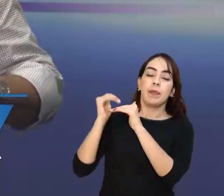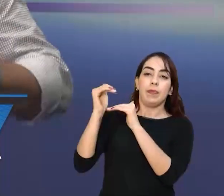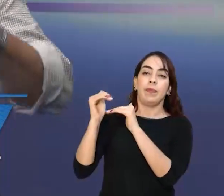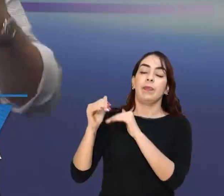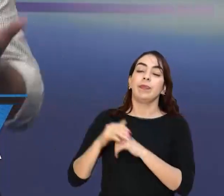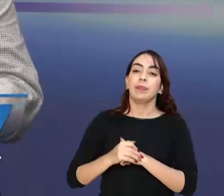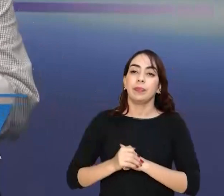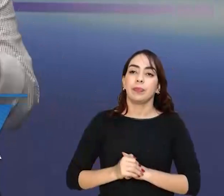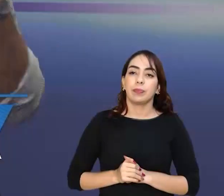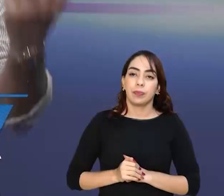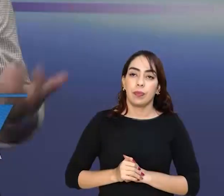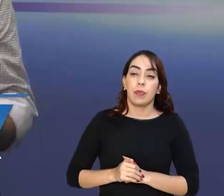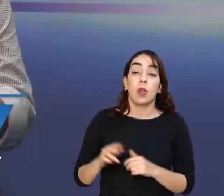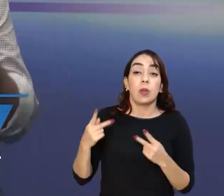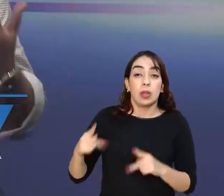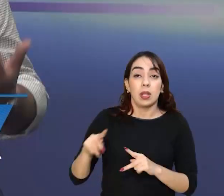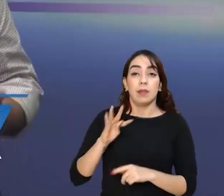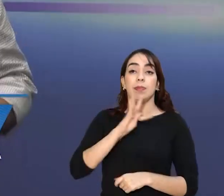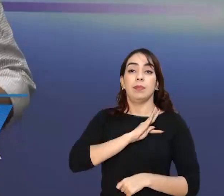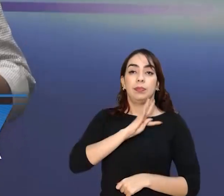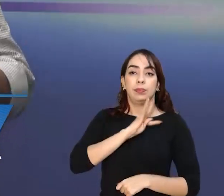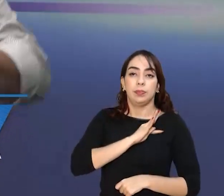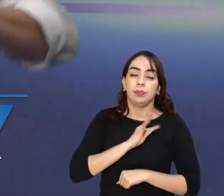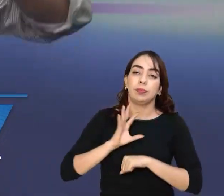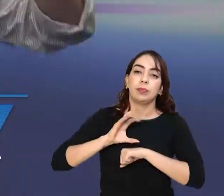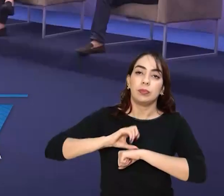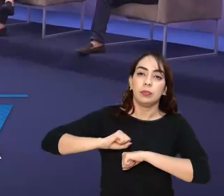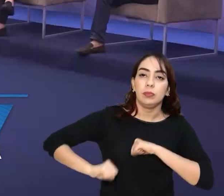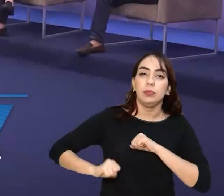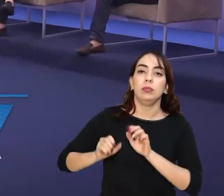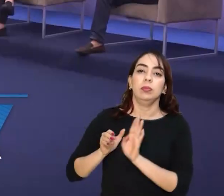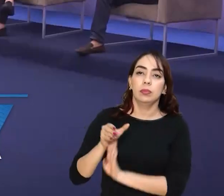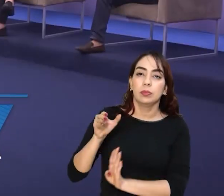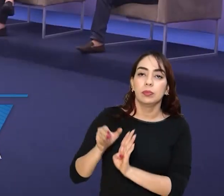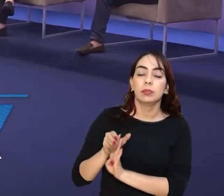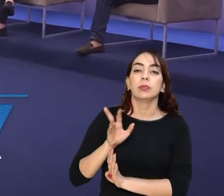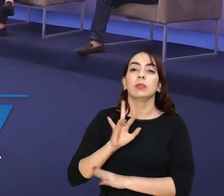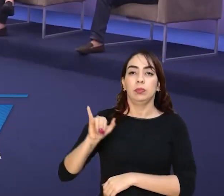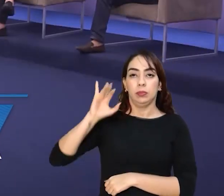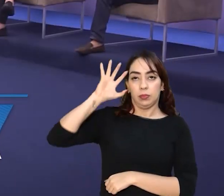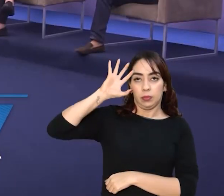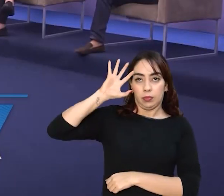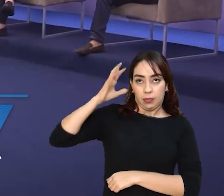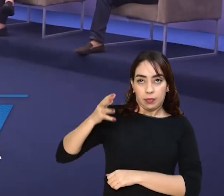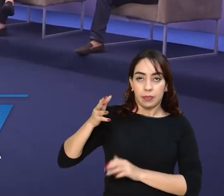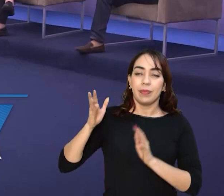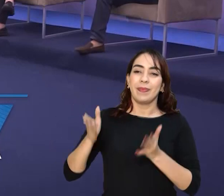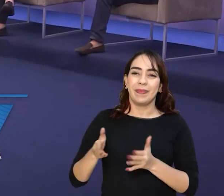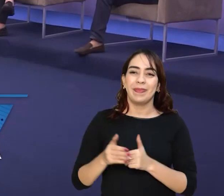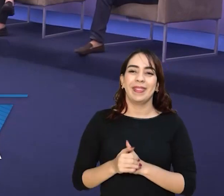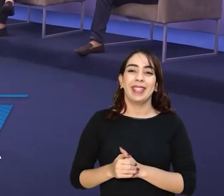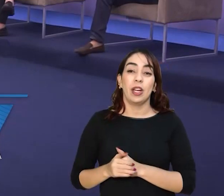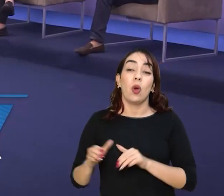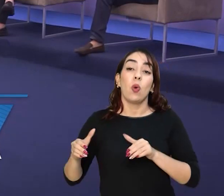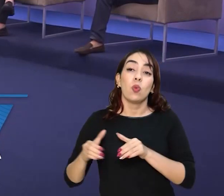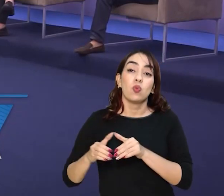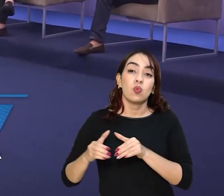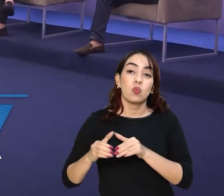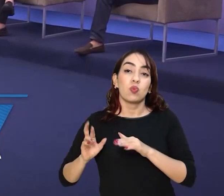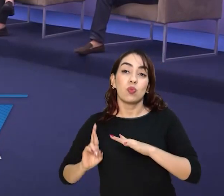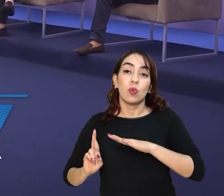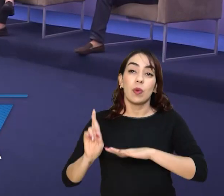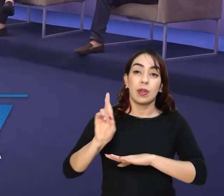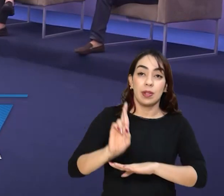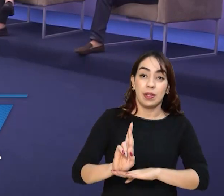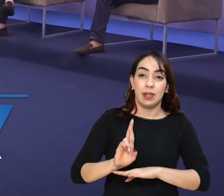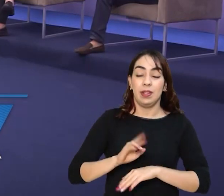nele. Tá bom, então, o seu treinador, a comissão técnica, já decidiram juntos lá que vão colocar o time reserva. Olha, se o titular